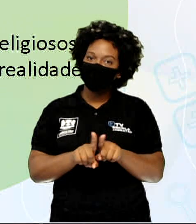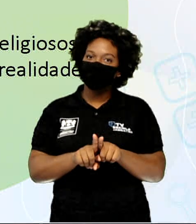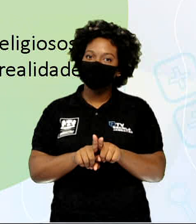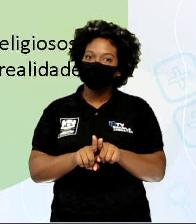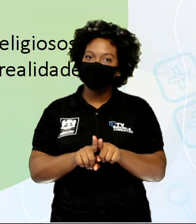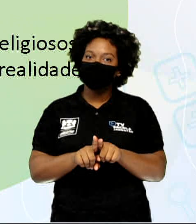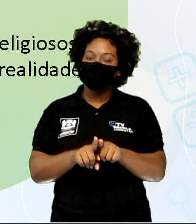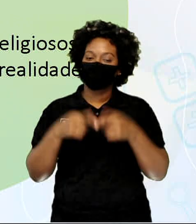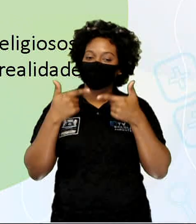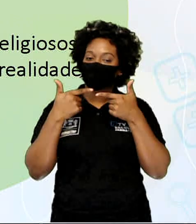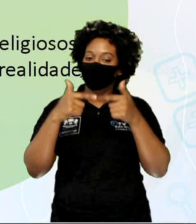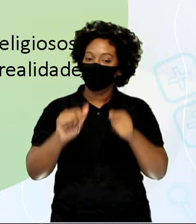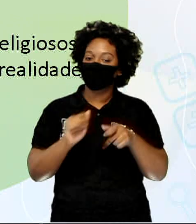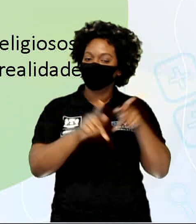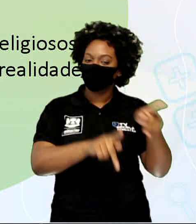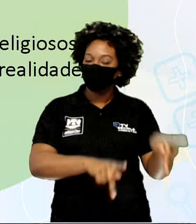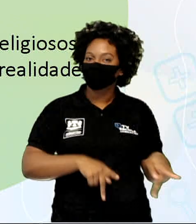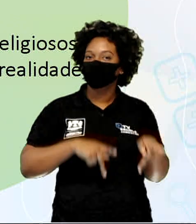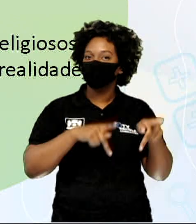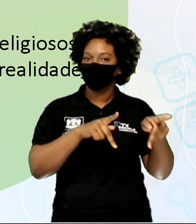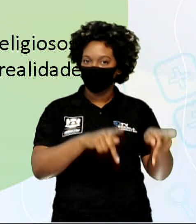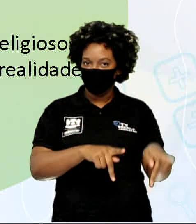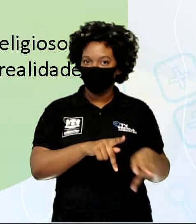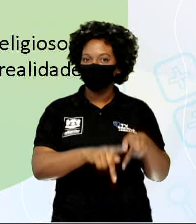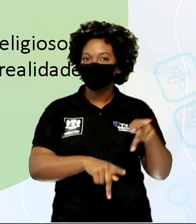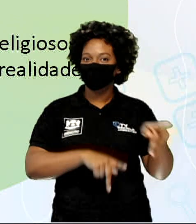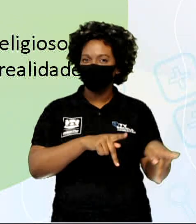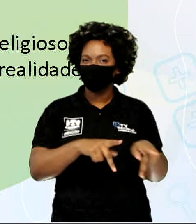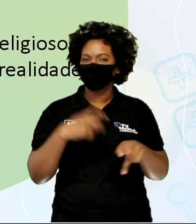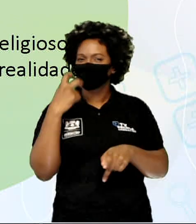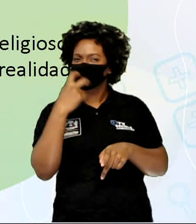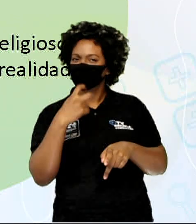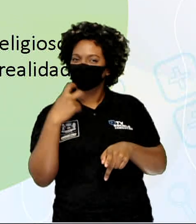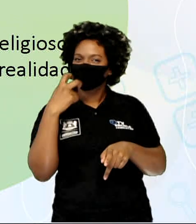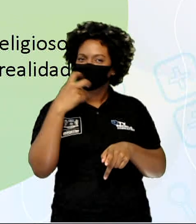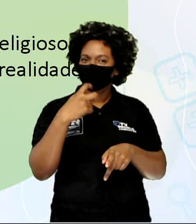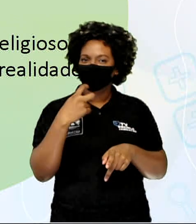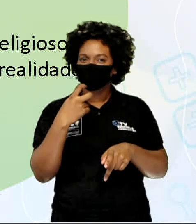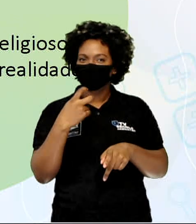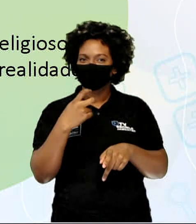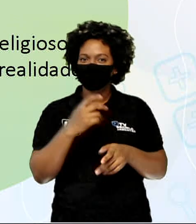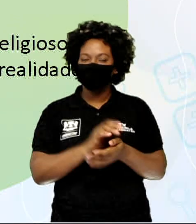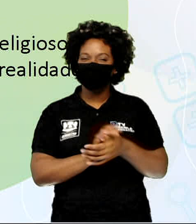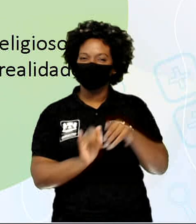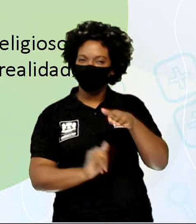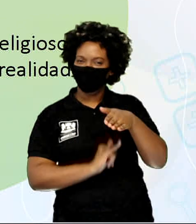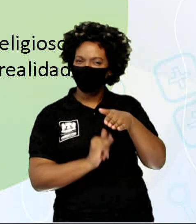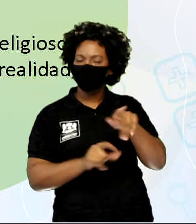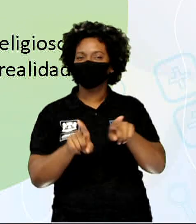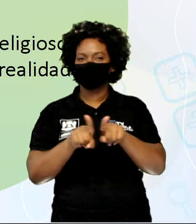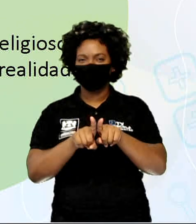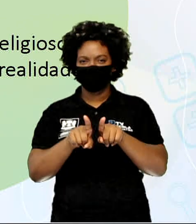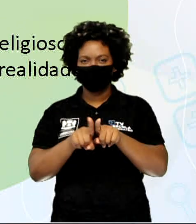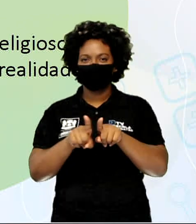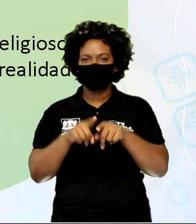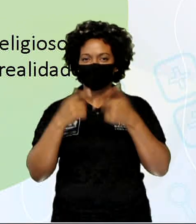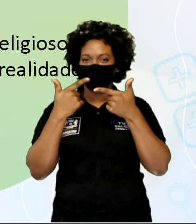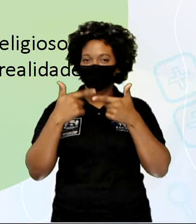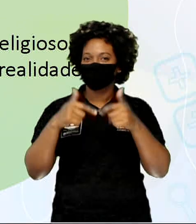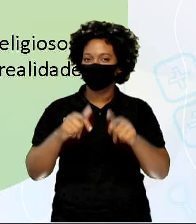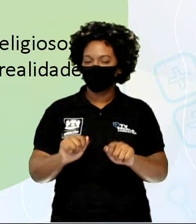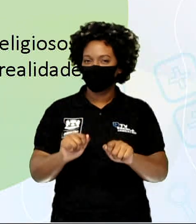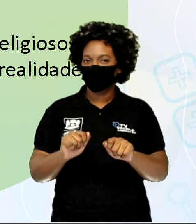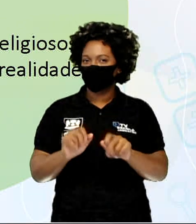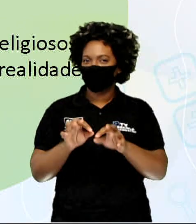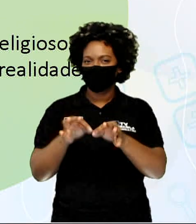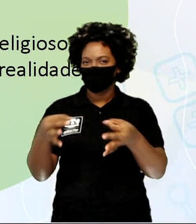uma linguagem popular, uma linguagem oral, regional e informal. Uma linguagem coloquial, ou